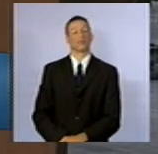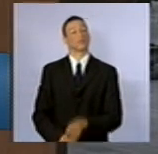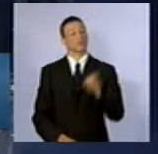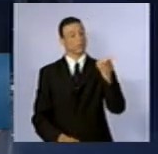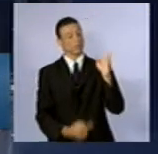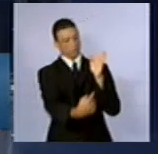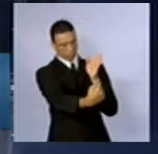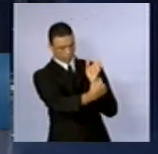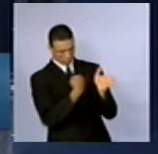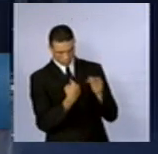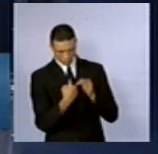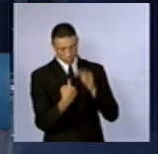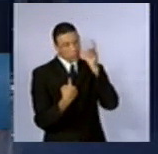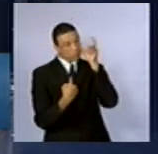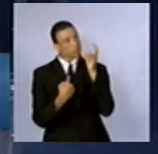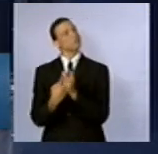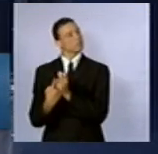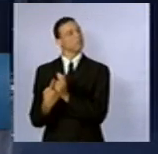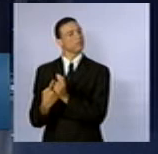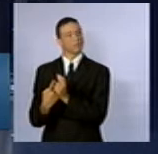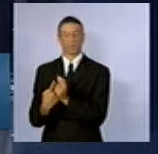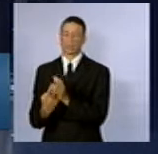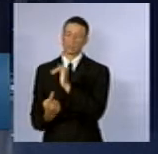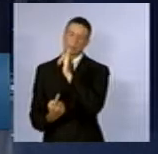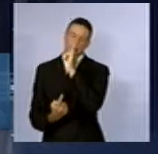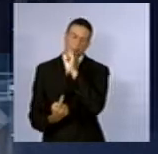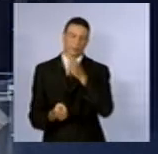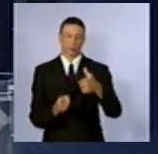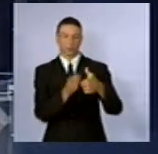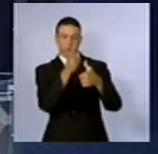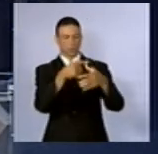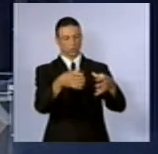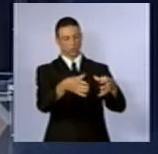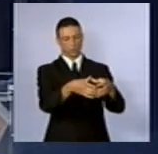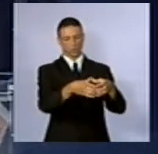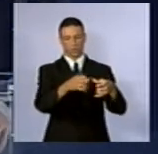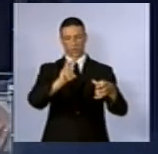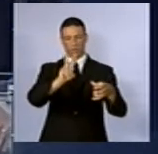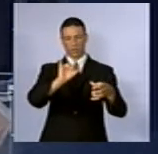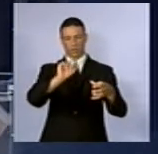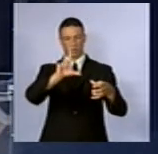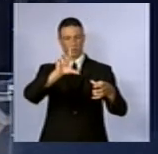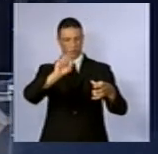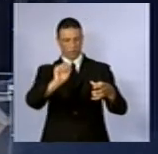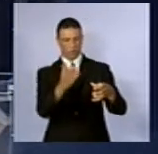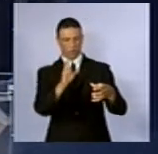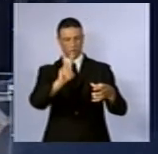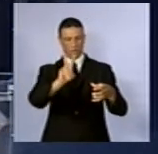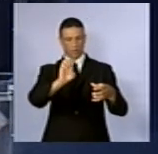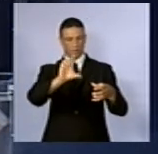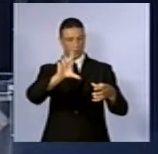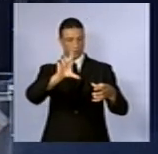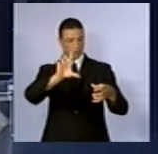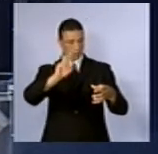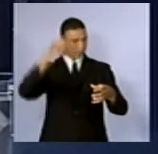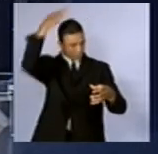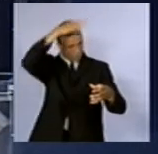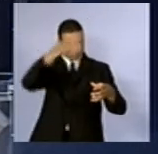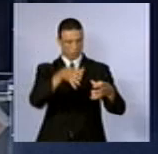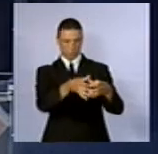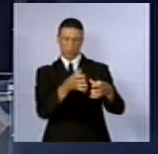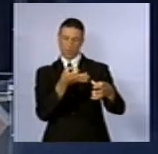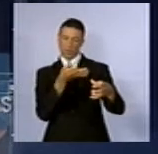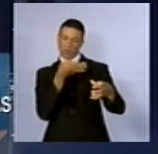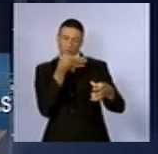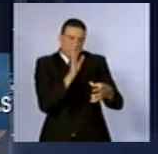interessante. Primeiro, quanto à questão desse caso de Vila Velha, né? Esse caso, eu não sei exatamente, posso comentar desse caso,